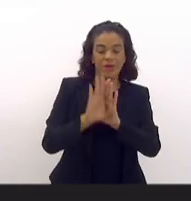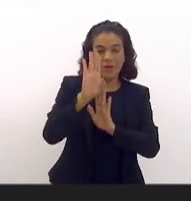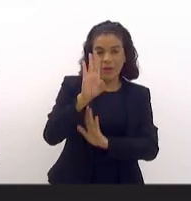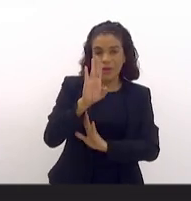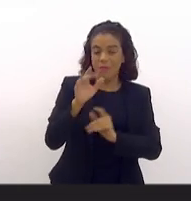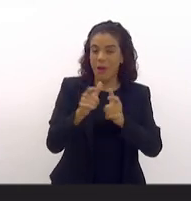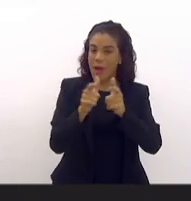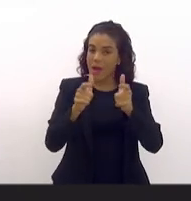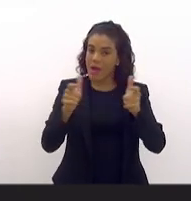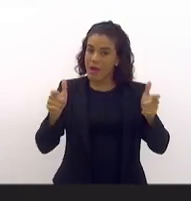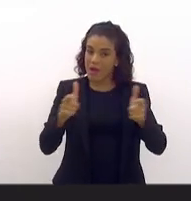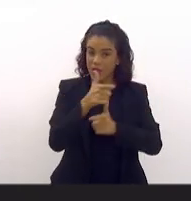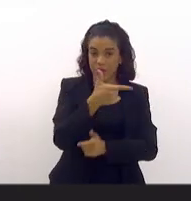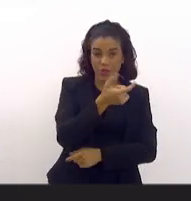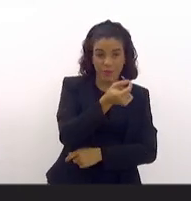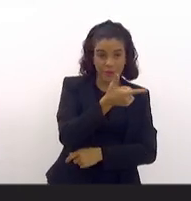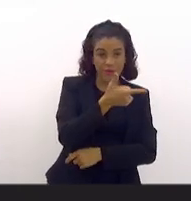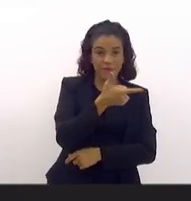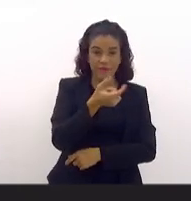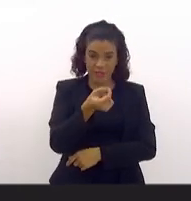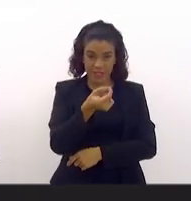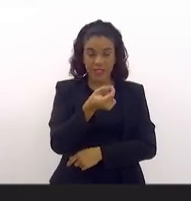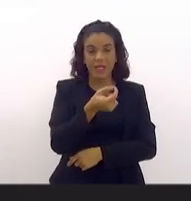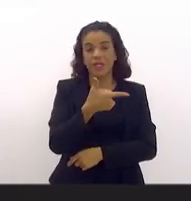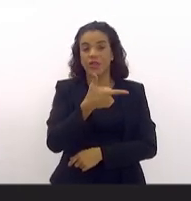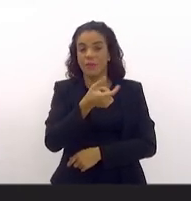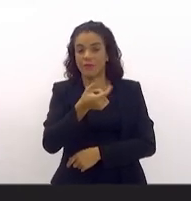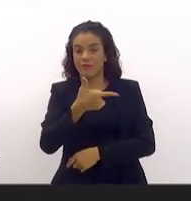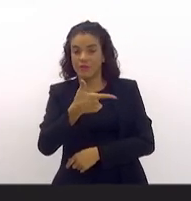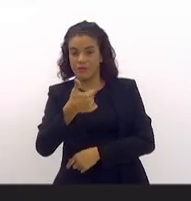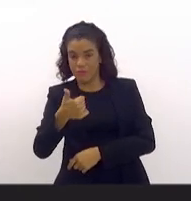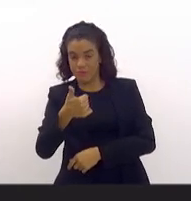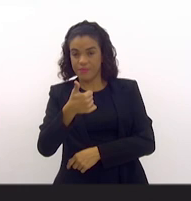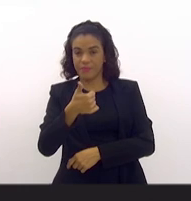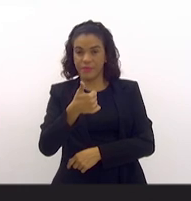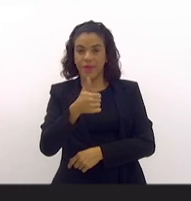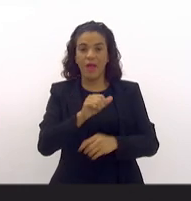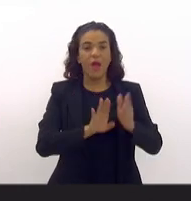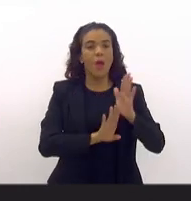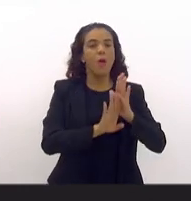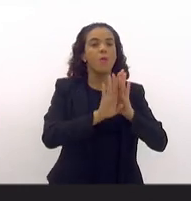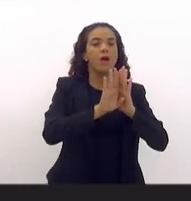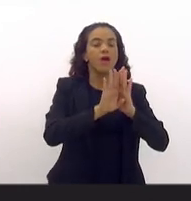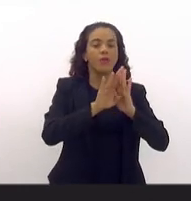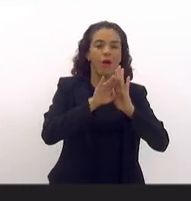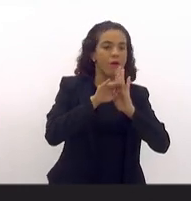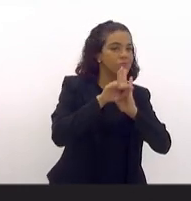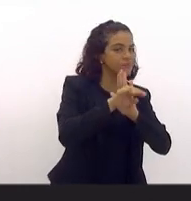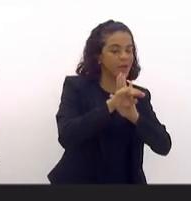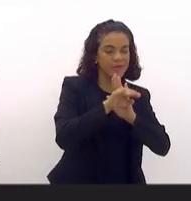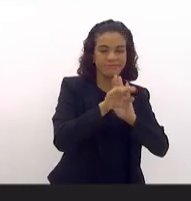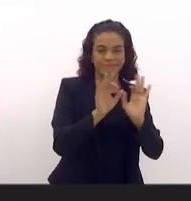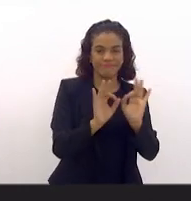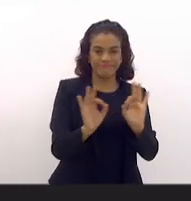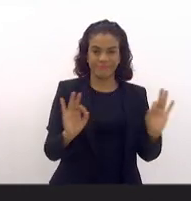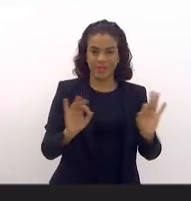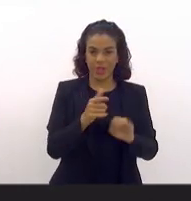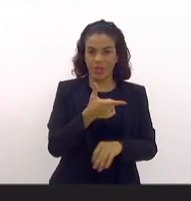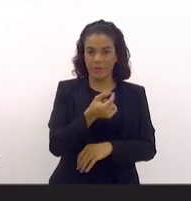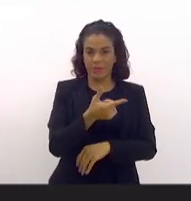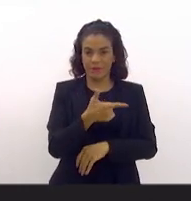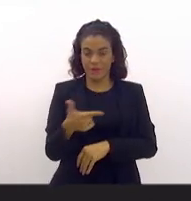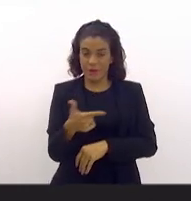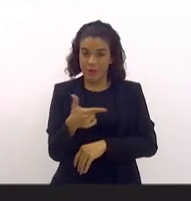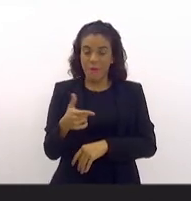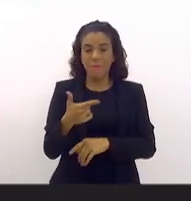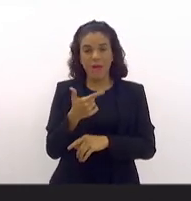muito grande em 2020 e 2021. E aí, essa curva de crescimento não acompanhou 2022, mas todos os